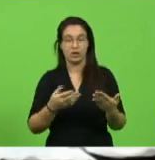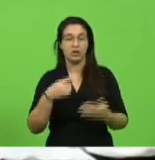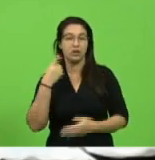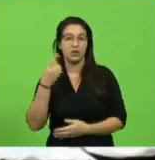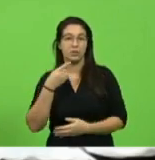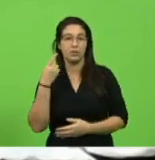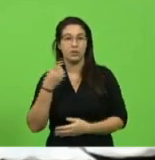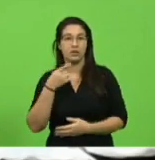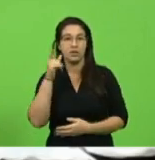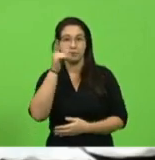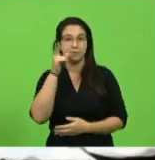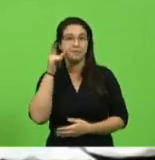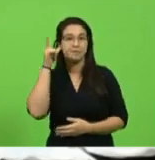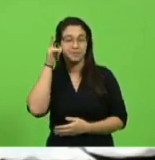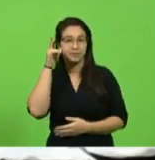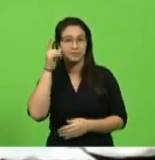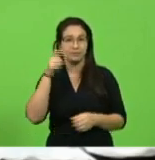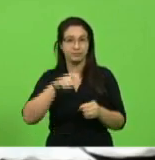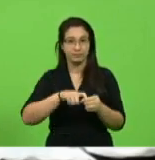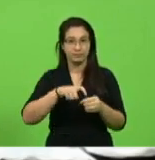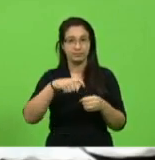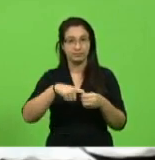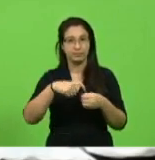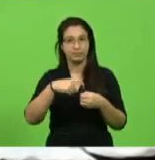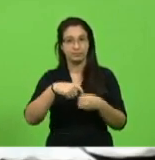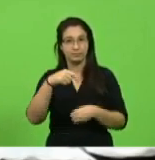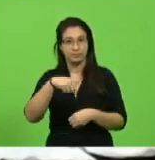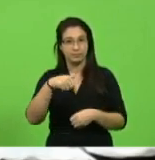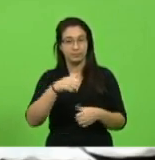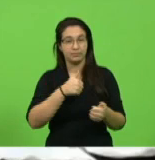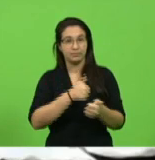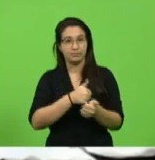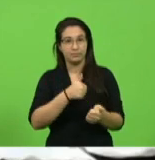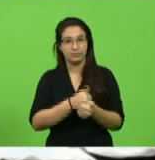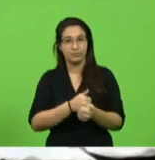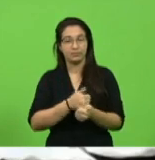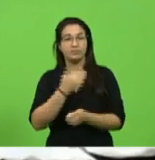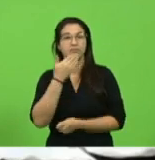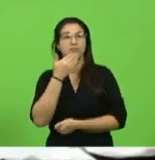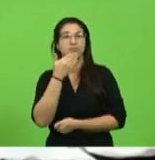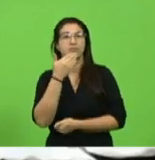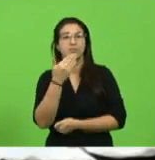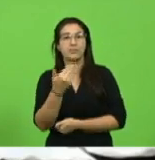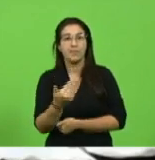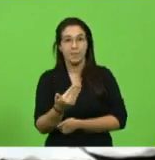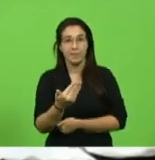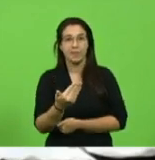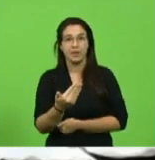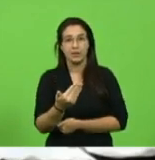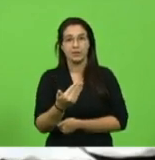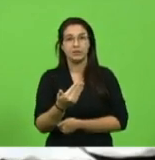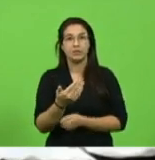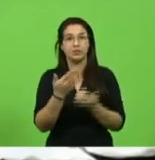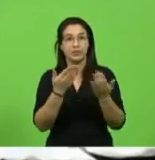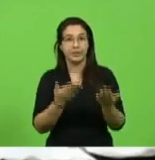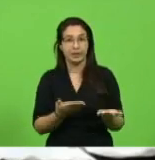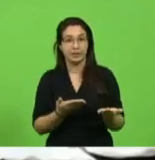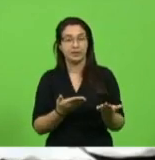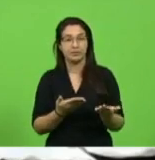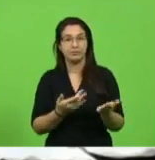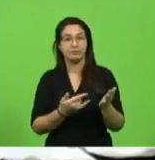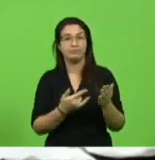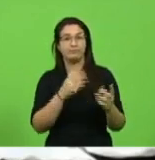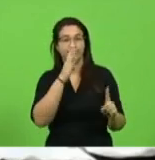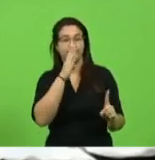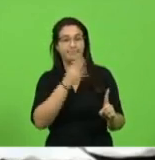Schuster, membro desse tribunal, requereu ainda a inquirição do denunciado. Em despacho